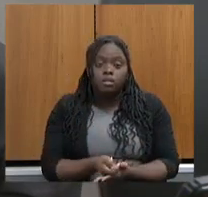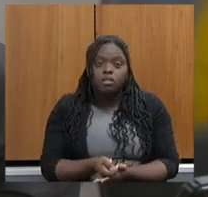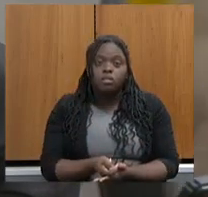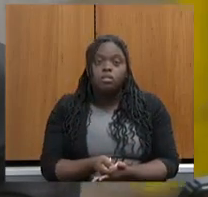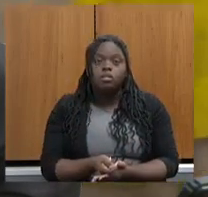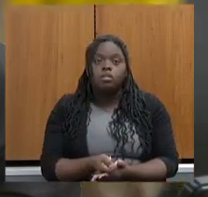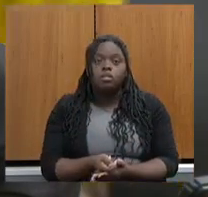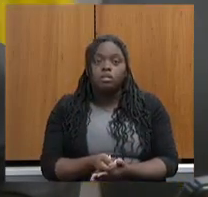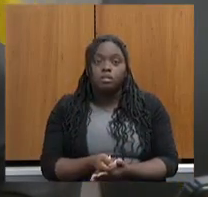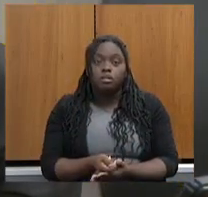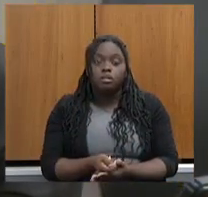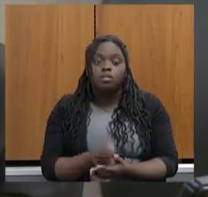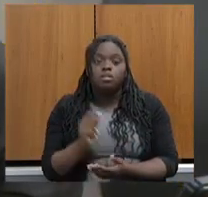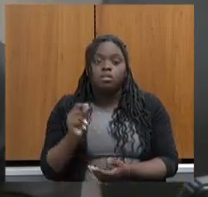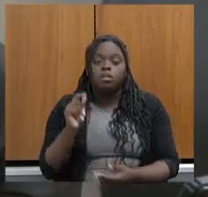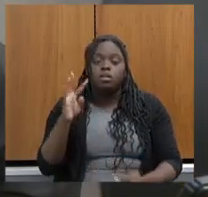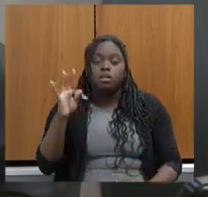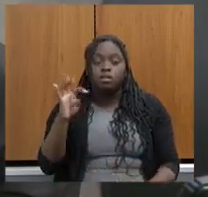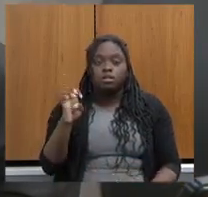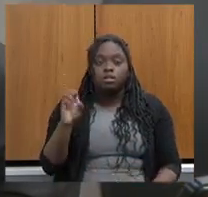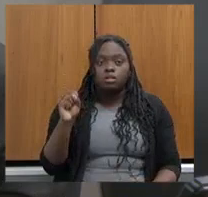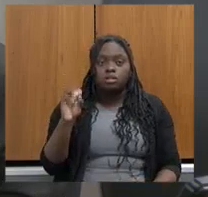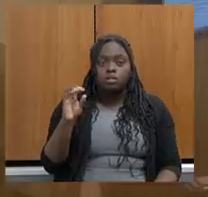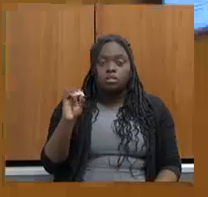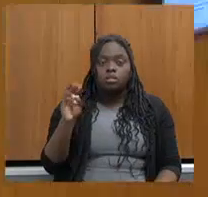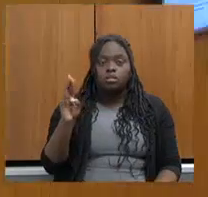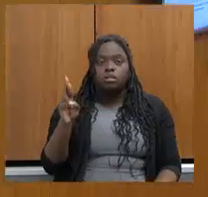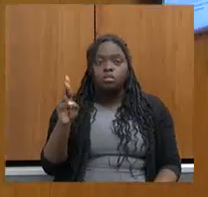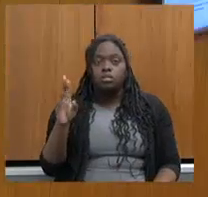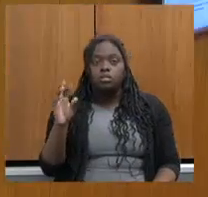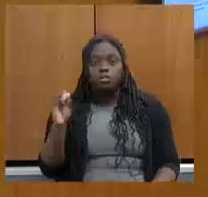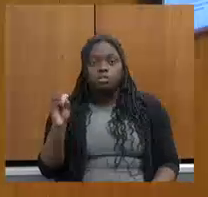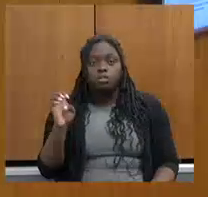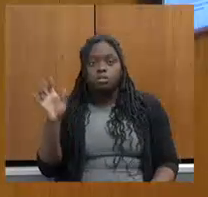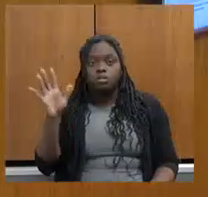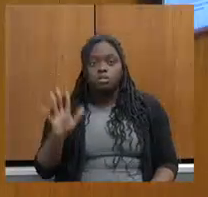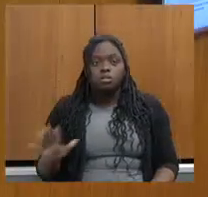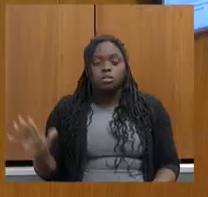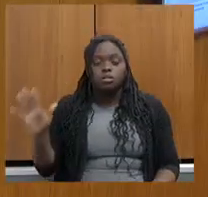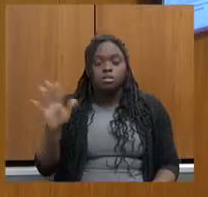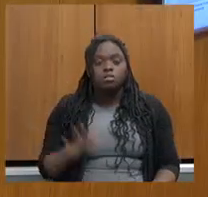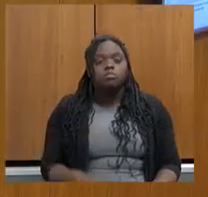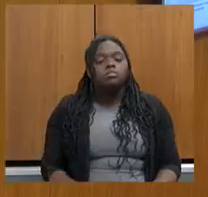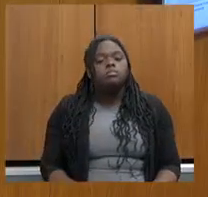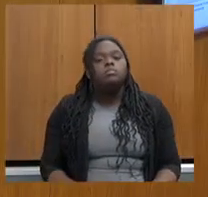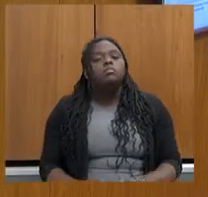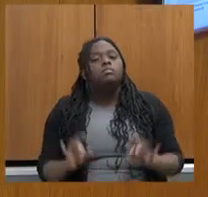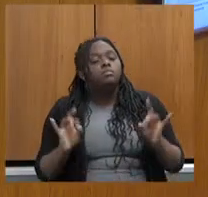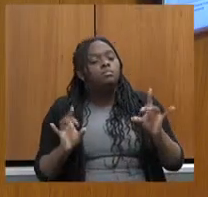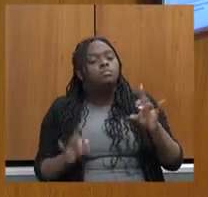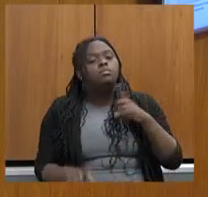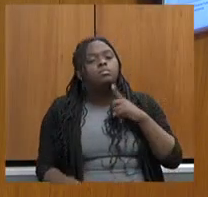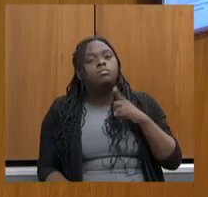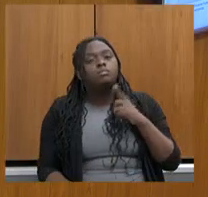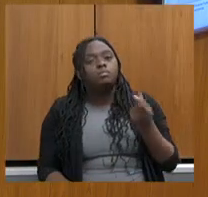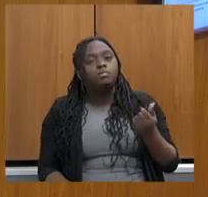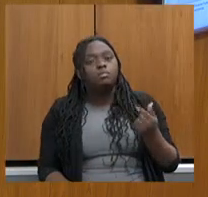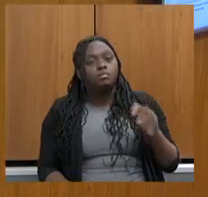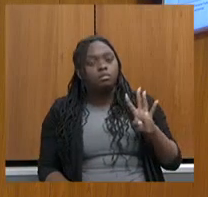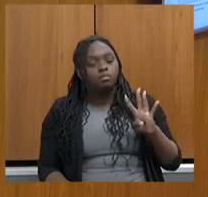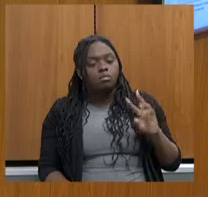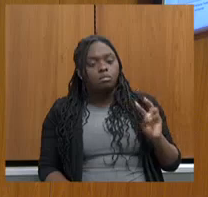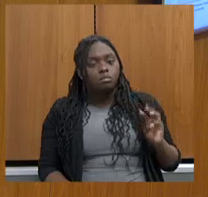oriundos do tesouro do Estado especificamente do tesouro a gente tem aqui o valor de 4 milhões